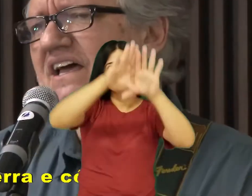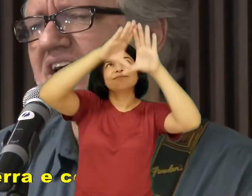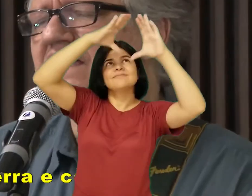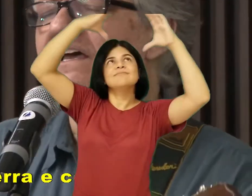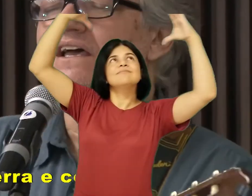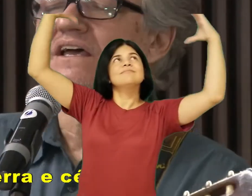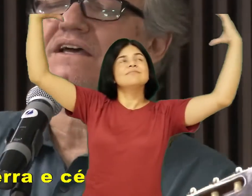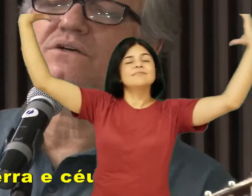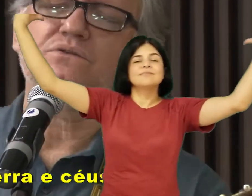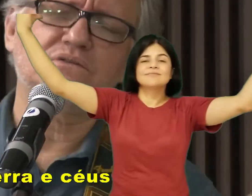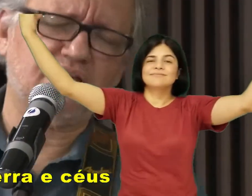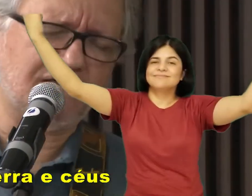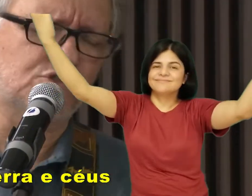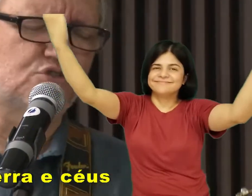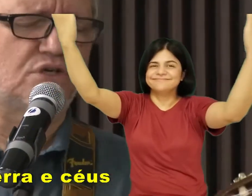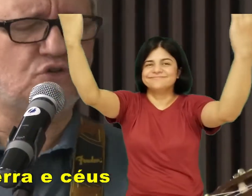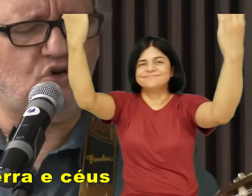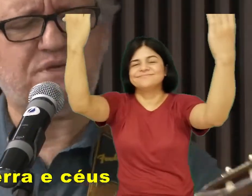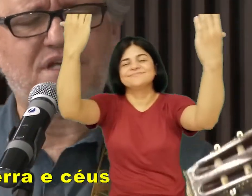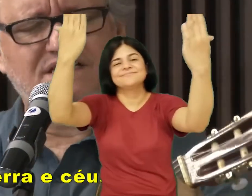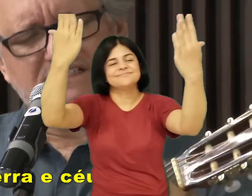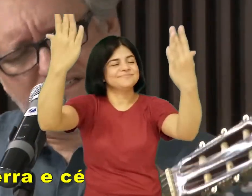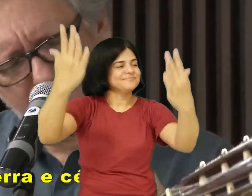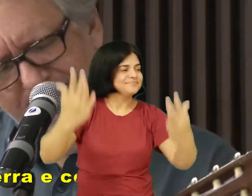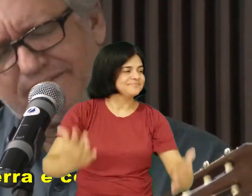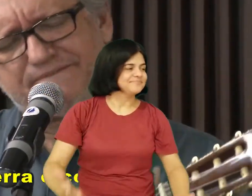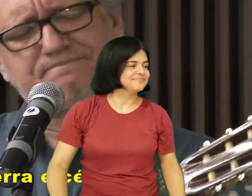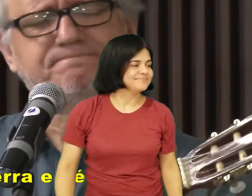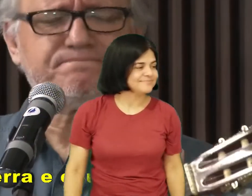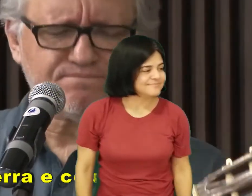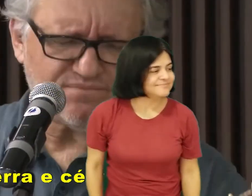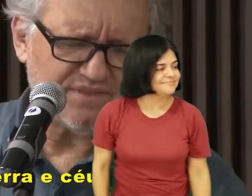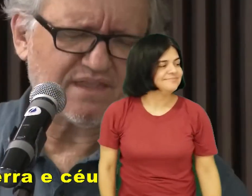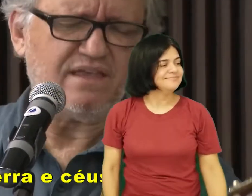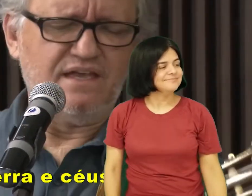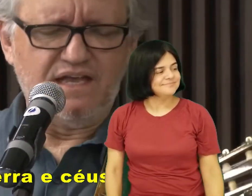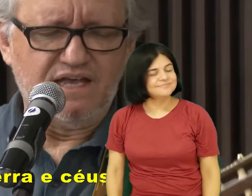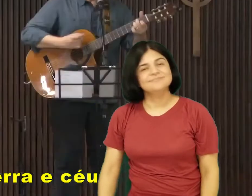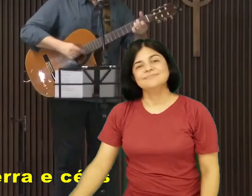céu. Queremos o teu nome engrandecer,